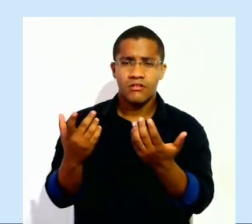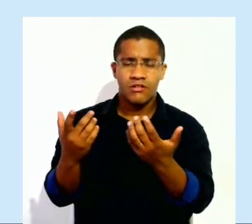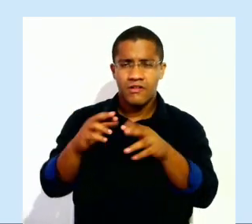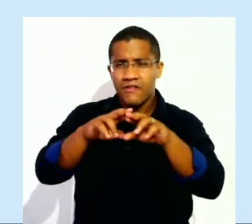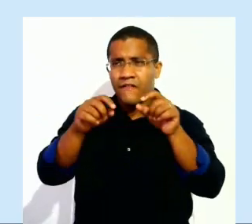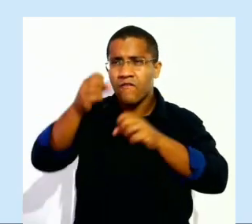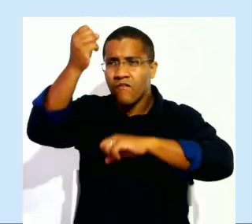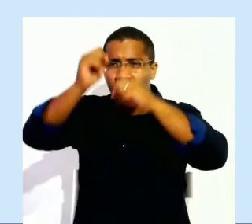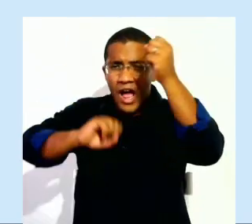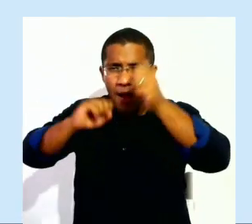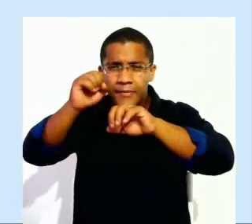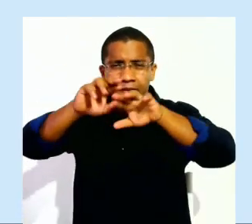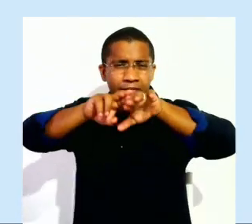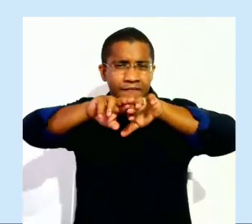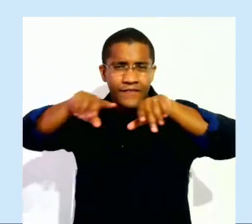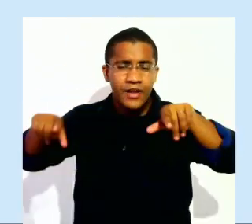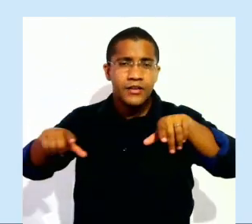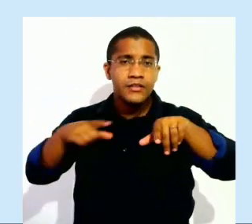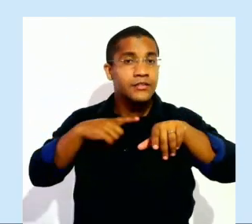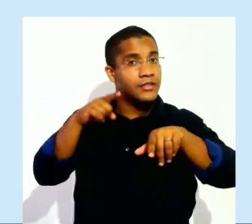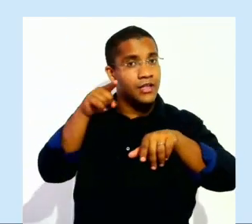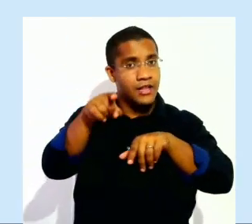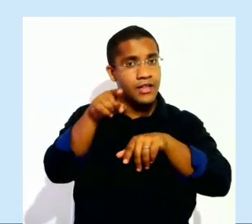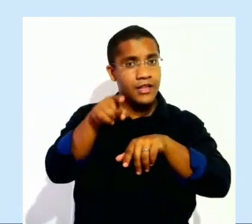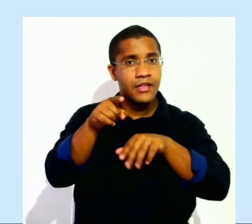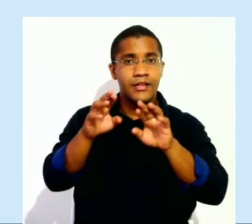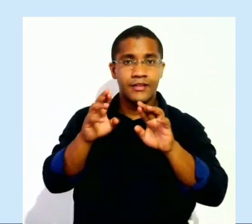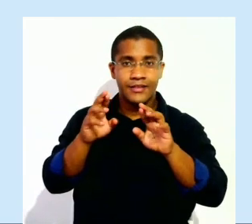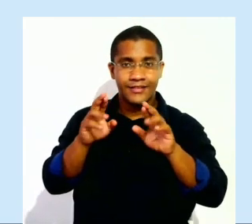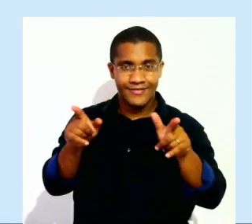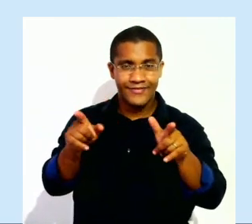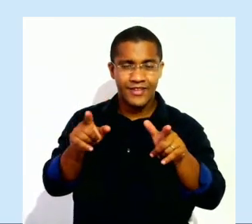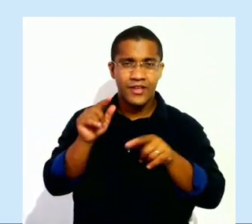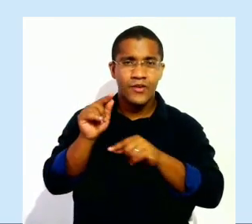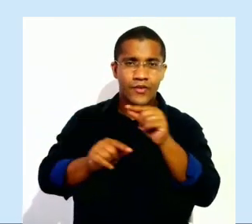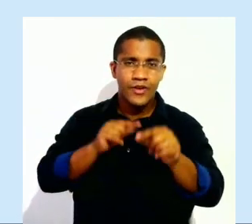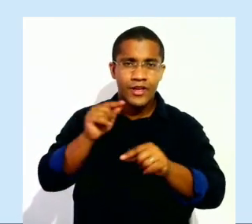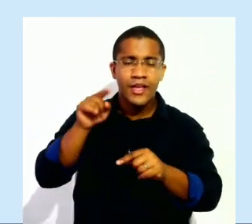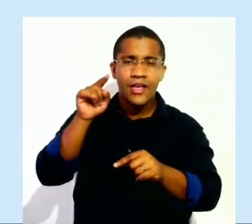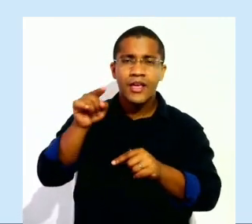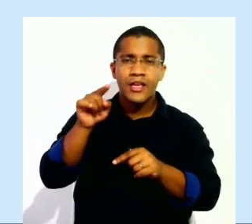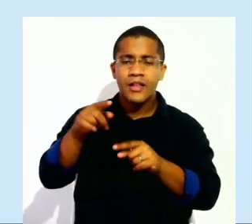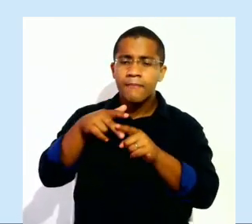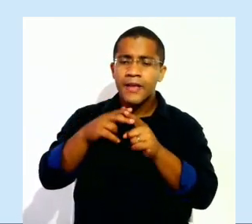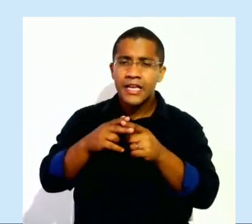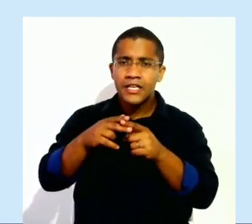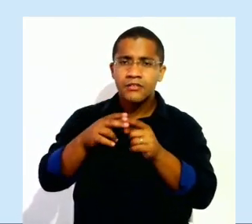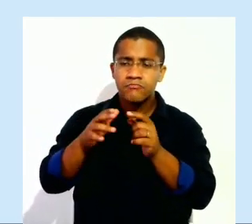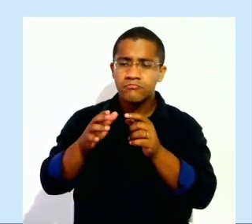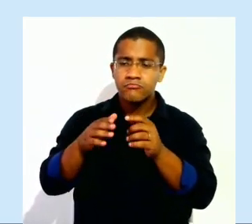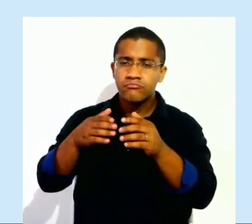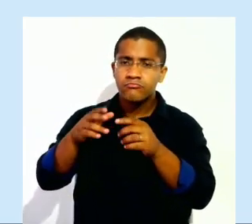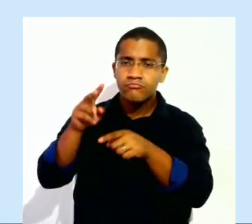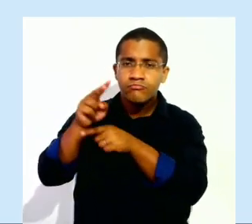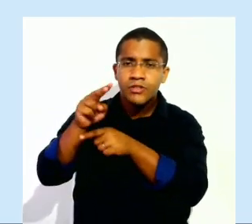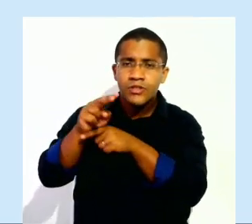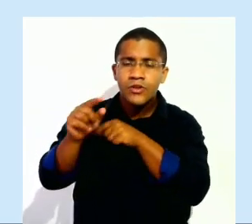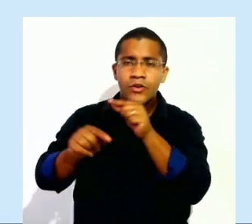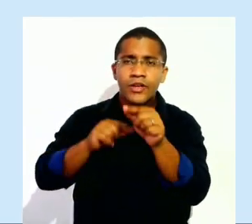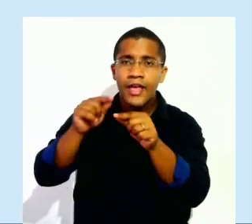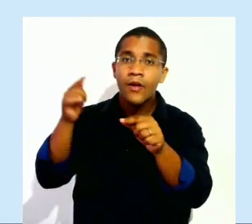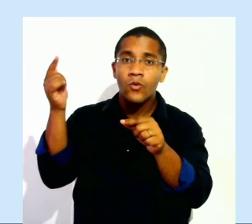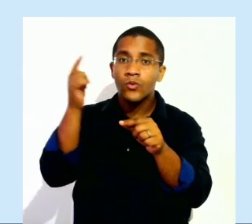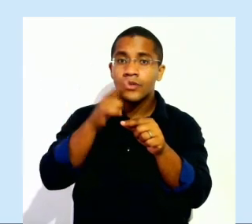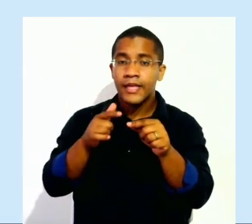e fábricas de papel, a mecânica de isolamentos, eles vão ser instalados para controlar aí